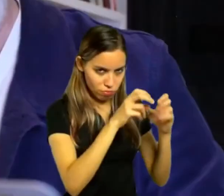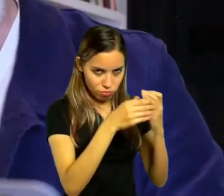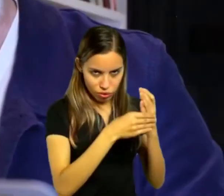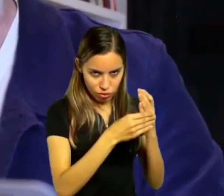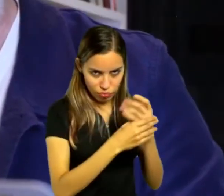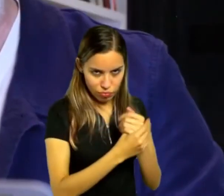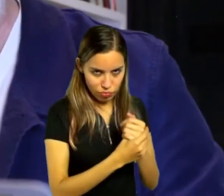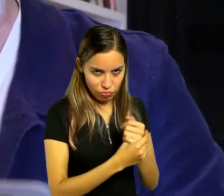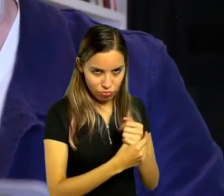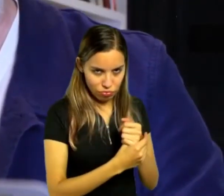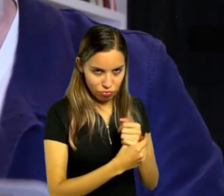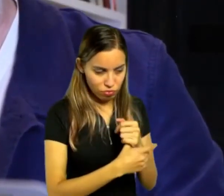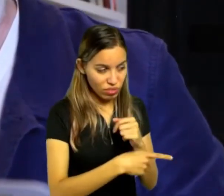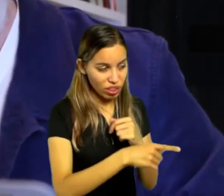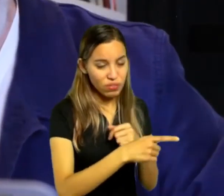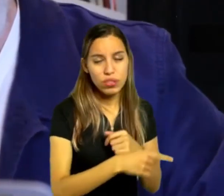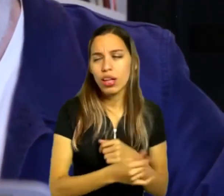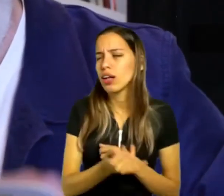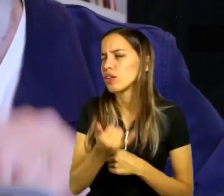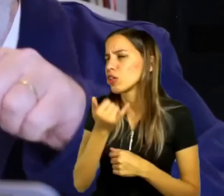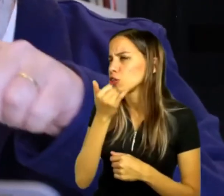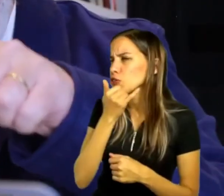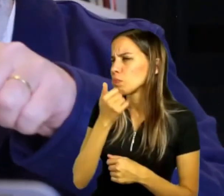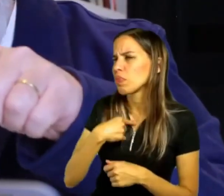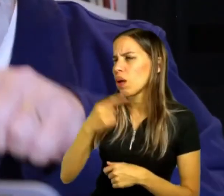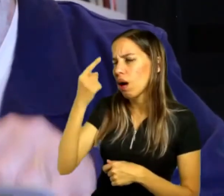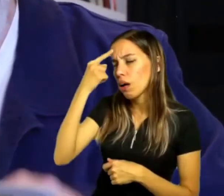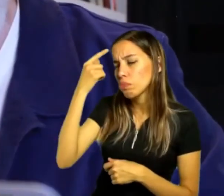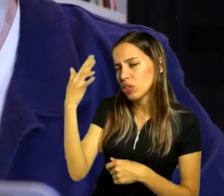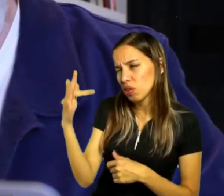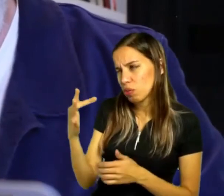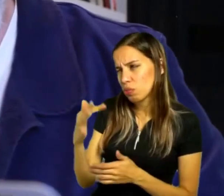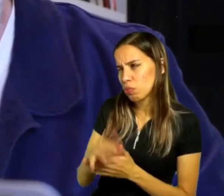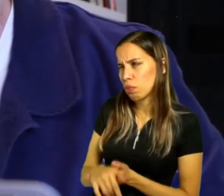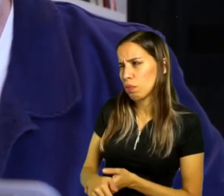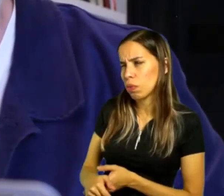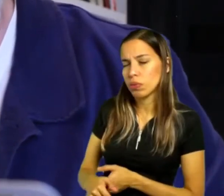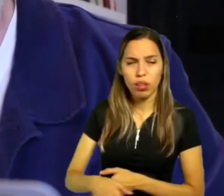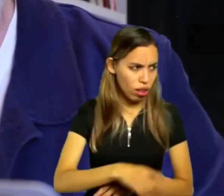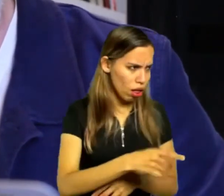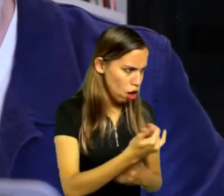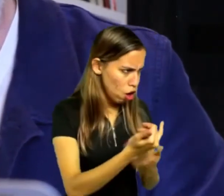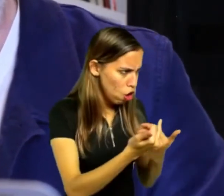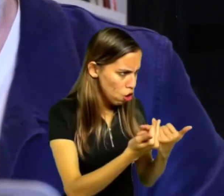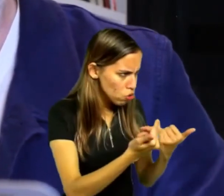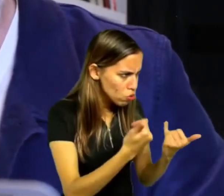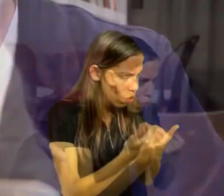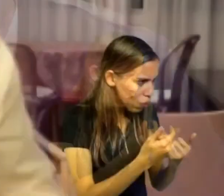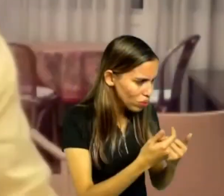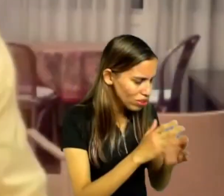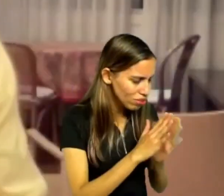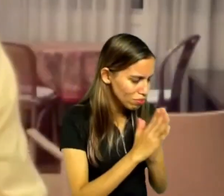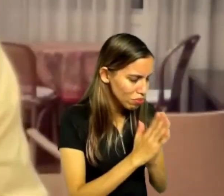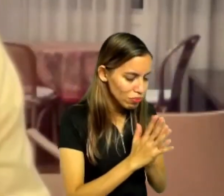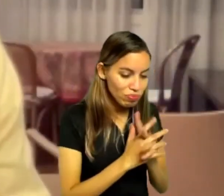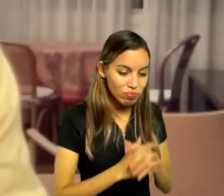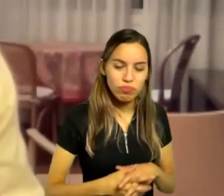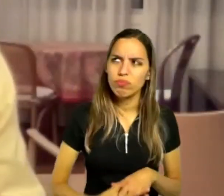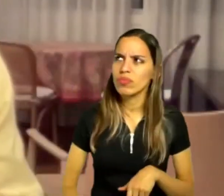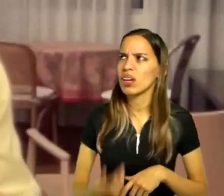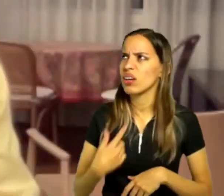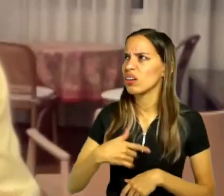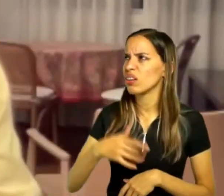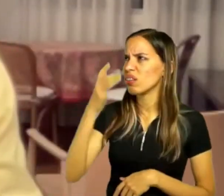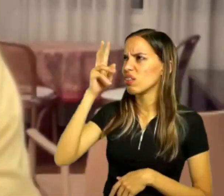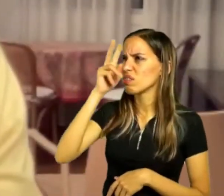dor de cabeça. Conta essa história, Drauzio, deixa você contar essa história. Eu não lembro qual dos livros